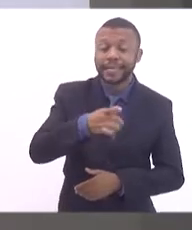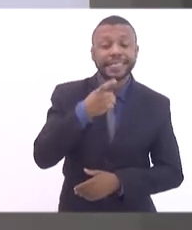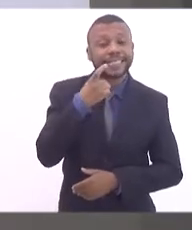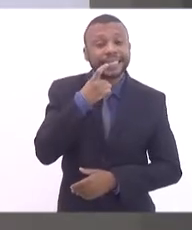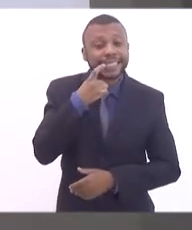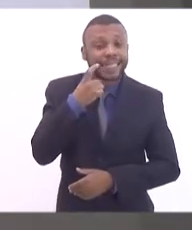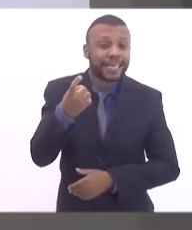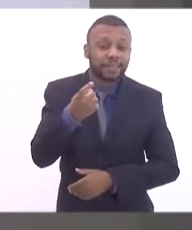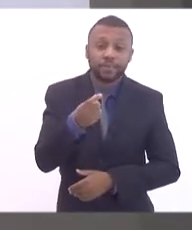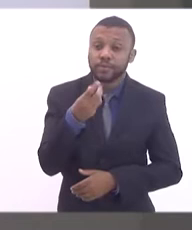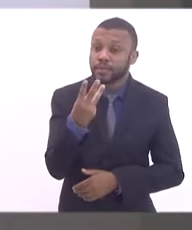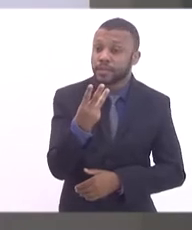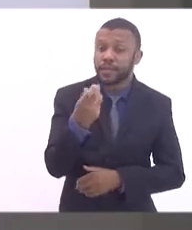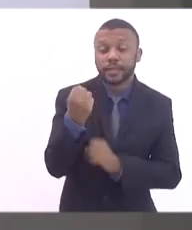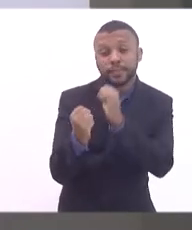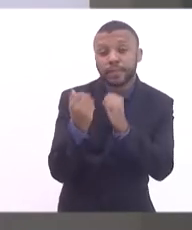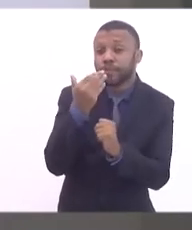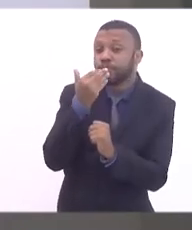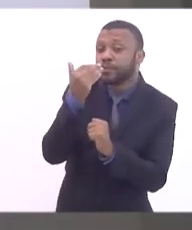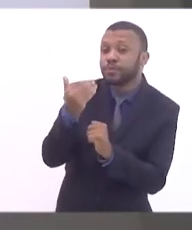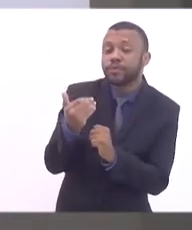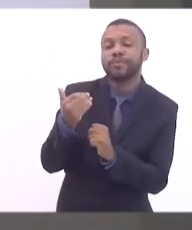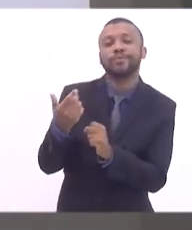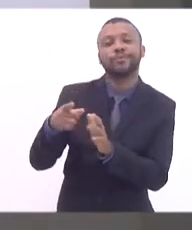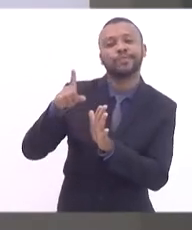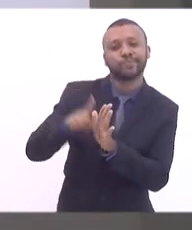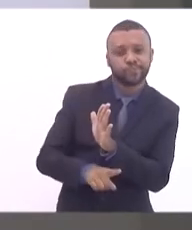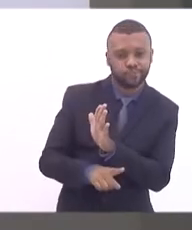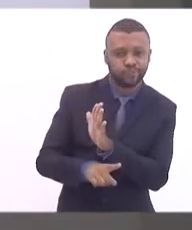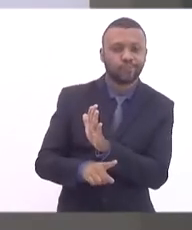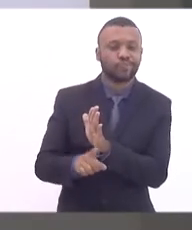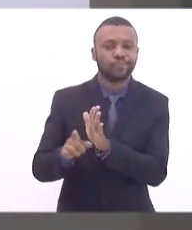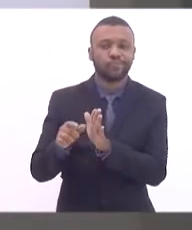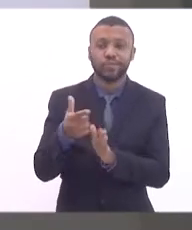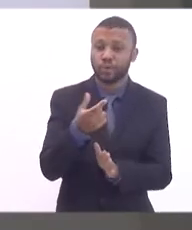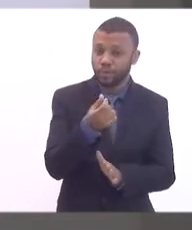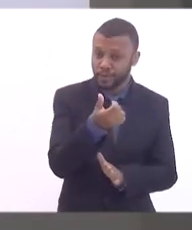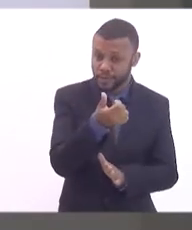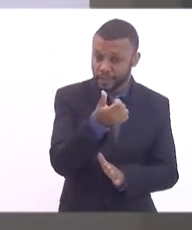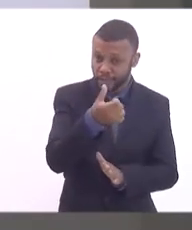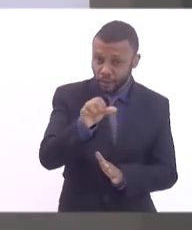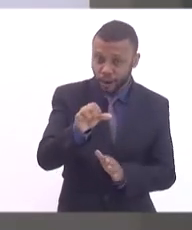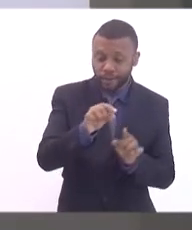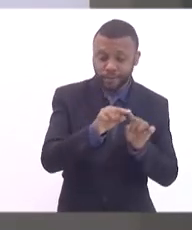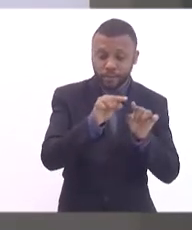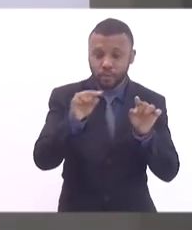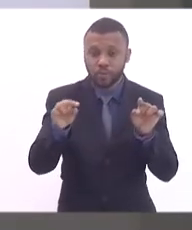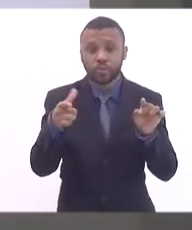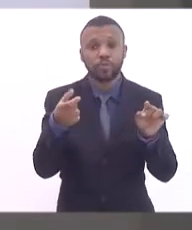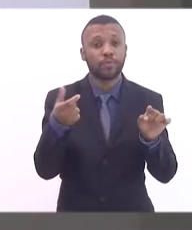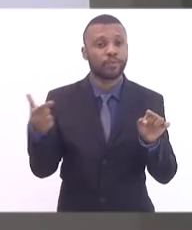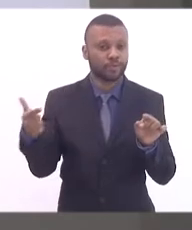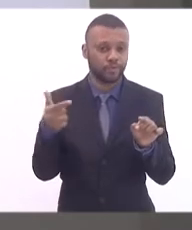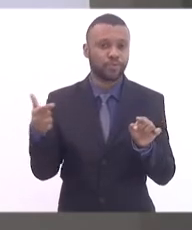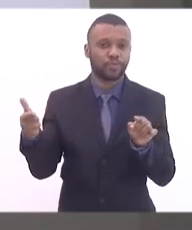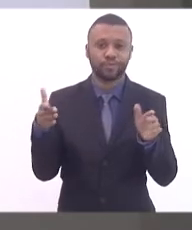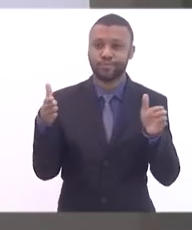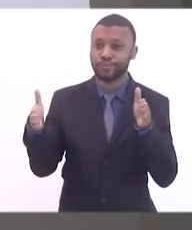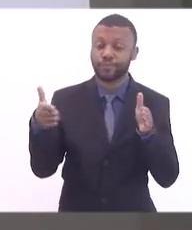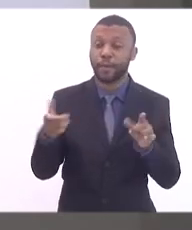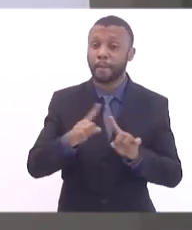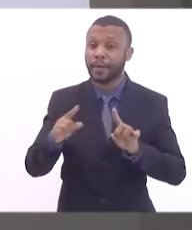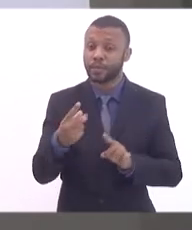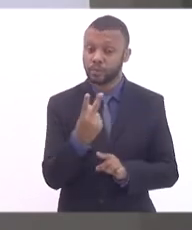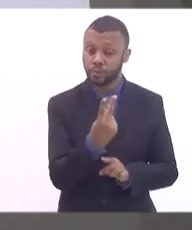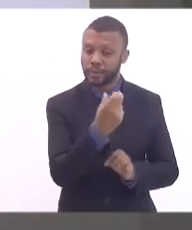que pediram longo de 2019/2022 sendo que aquilo que eu já comentei sendo que duas dessas empresas